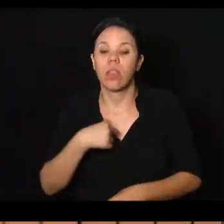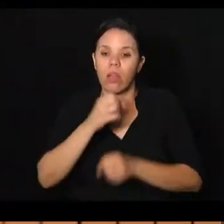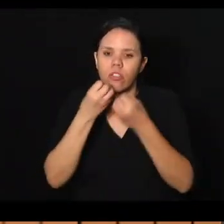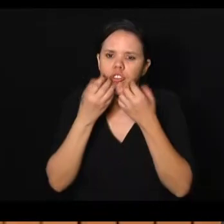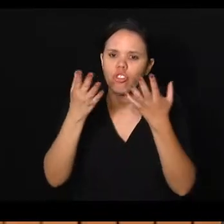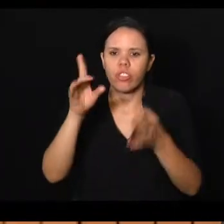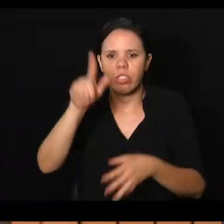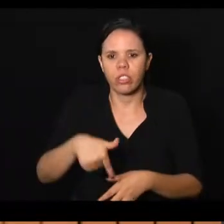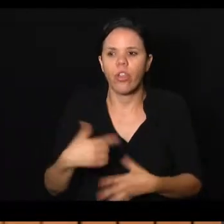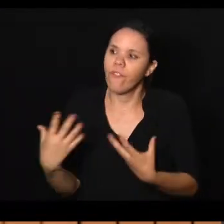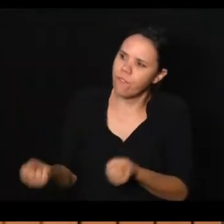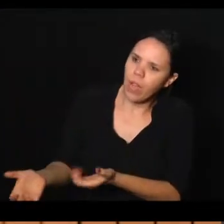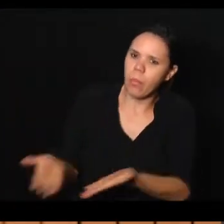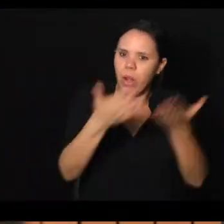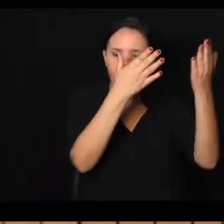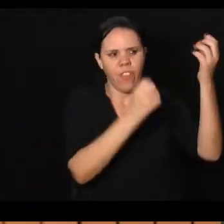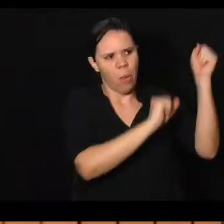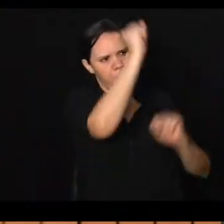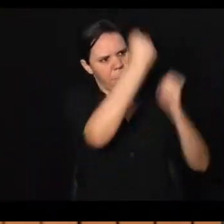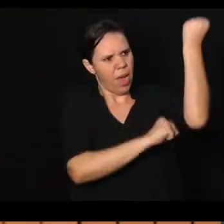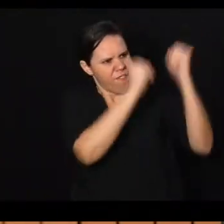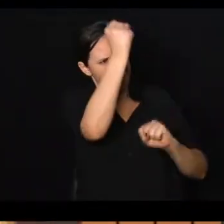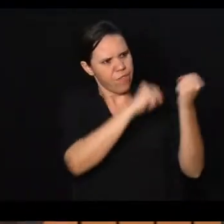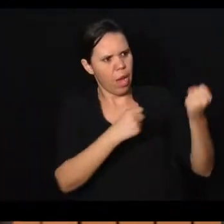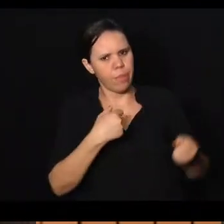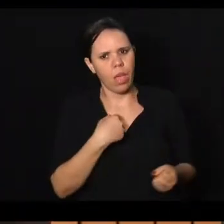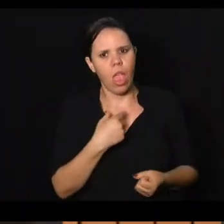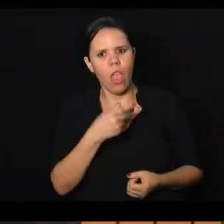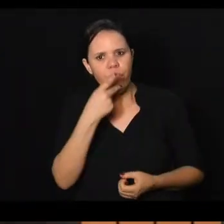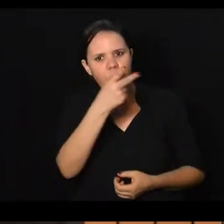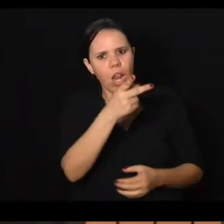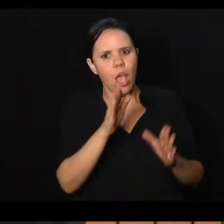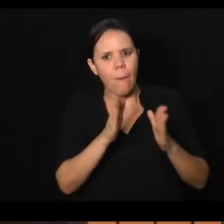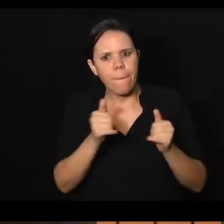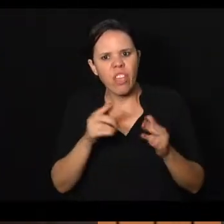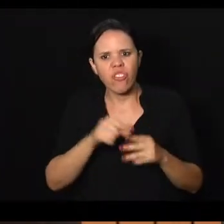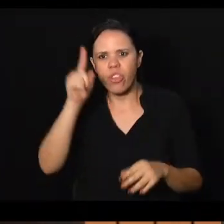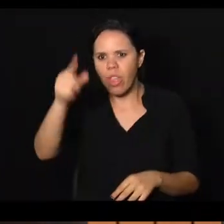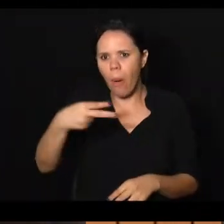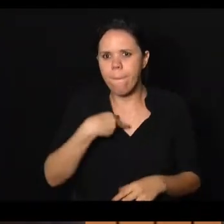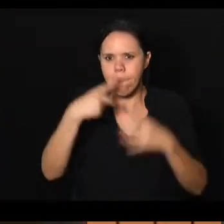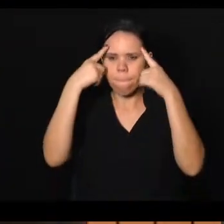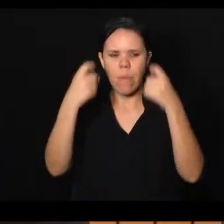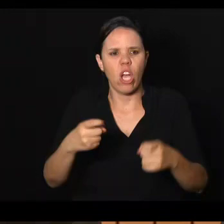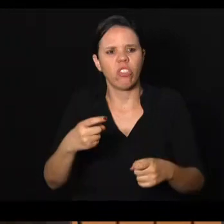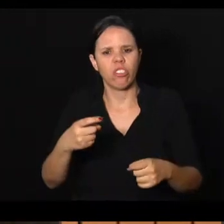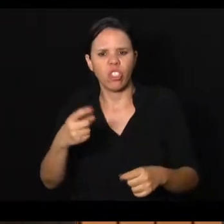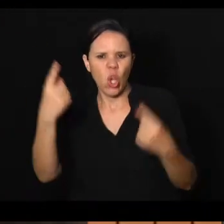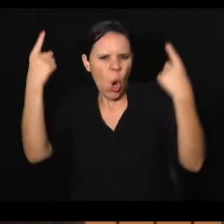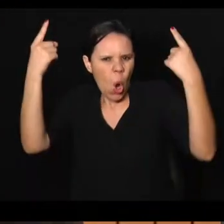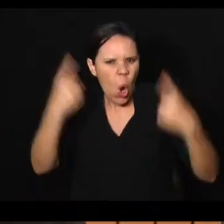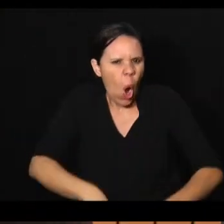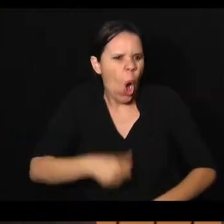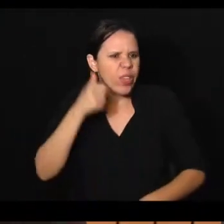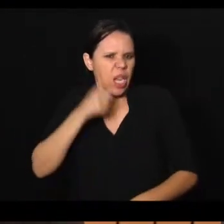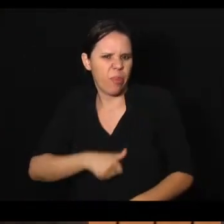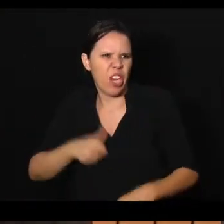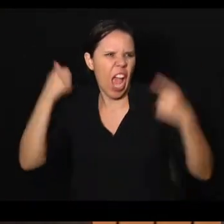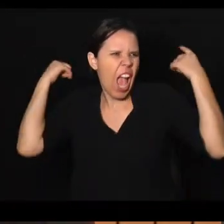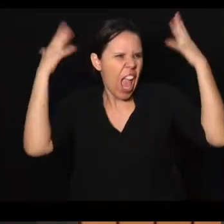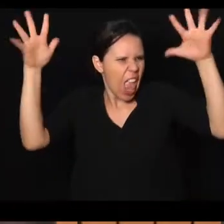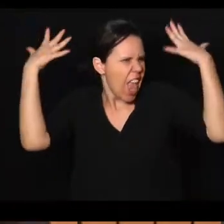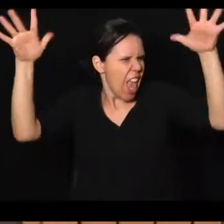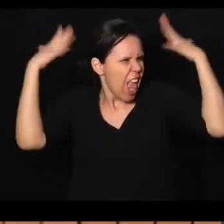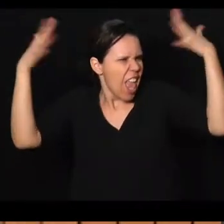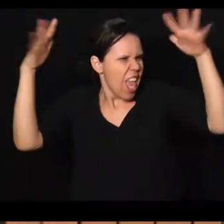é isso, vamos levar uma fábrica para lá. Eu ironizei, porque abuso contra a mulher não se